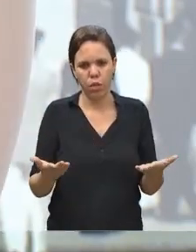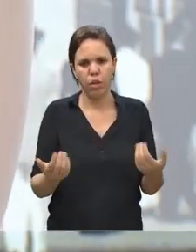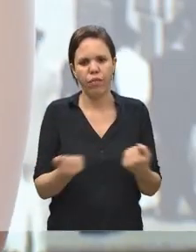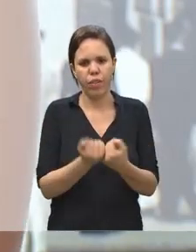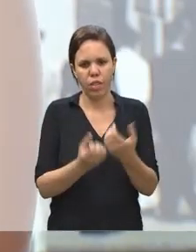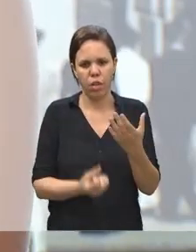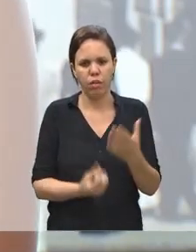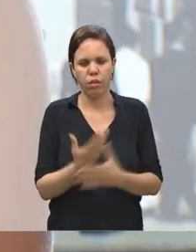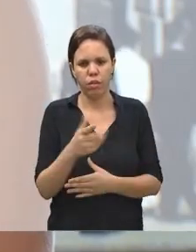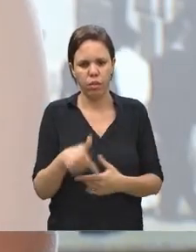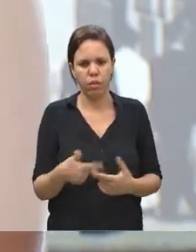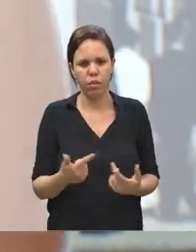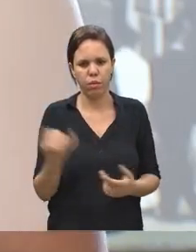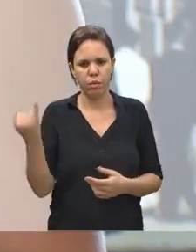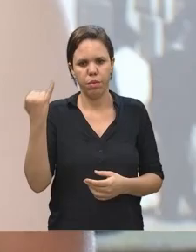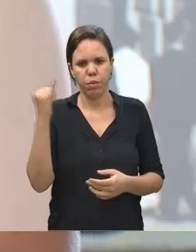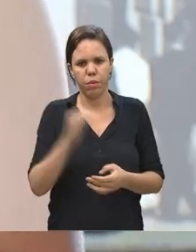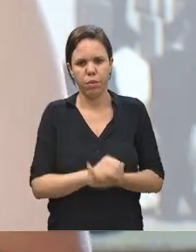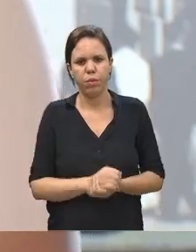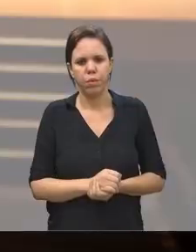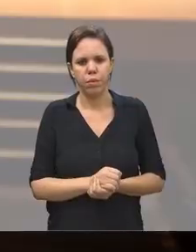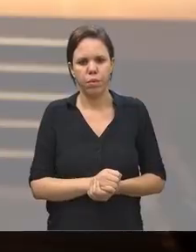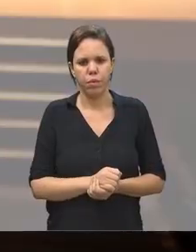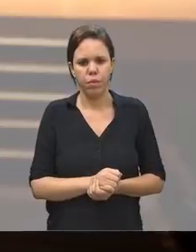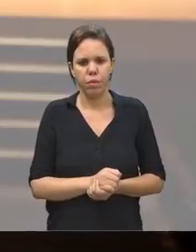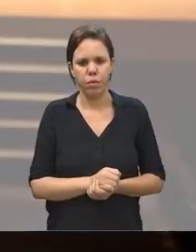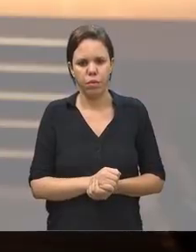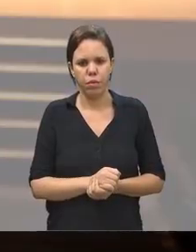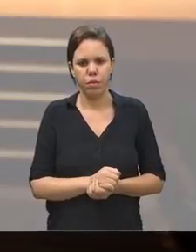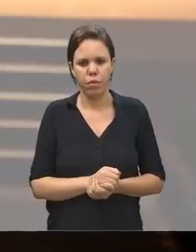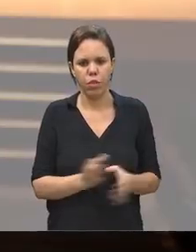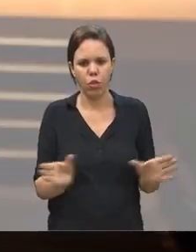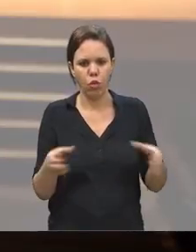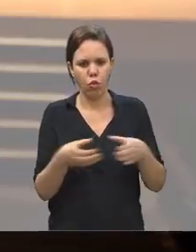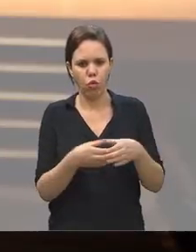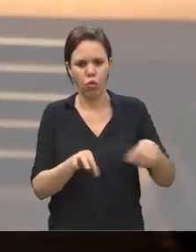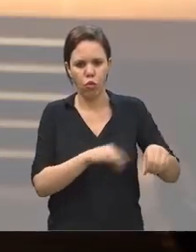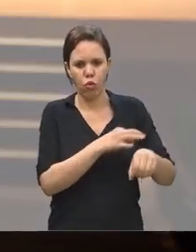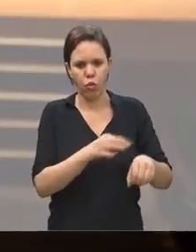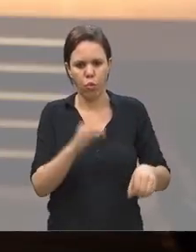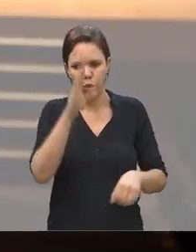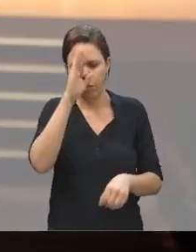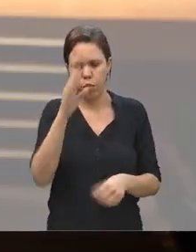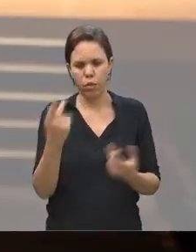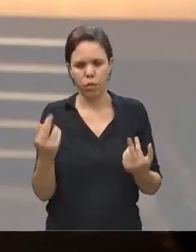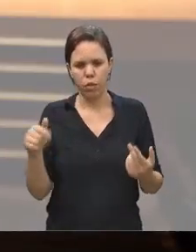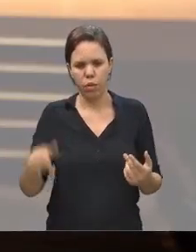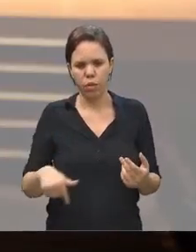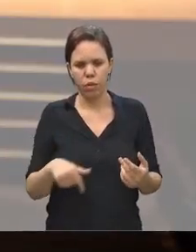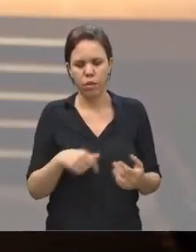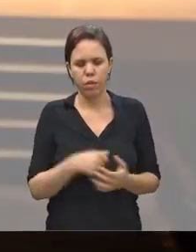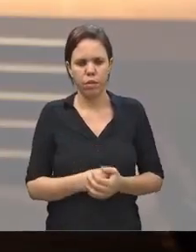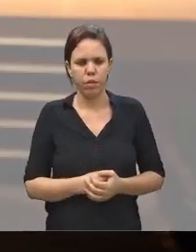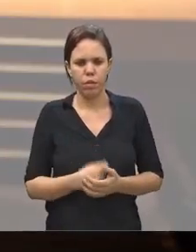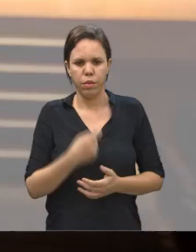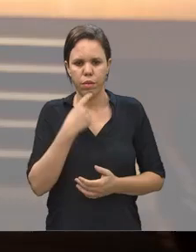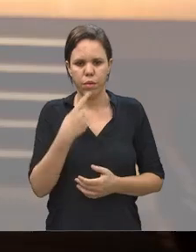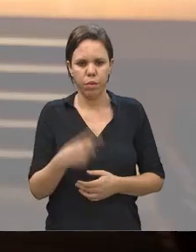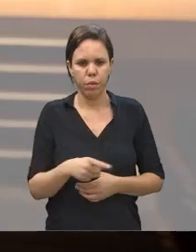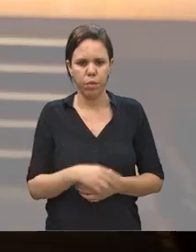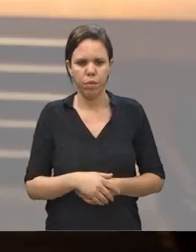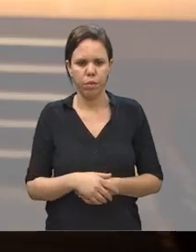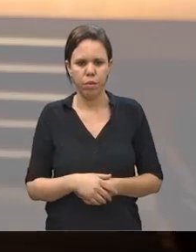trás para fazer isso acontecer é extremamente importante. Olha, uma orquestra sinfônica, principalmente como a Sinfônica